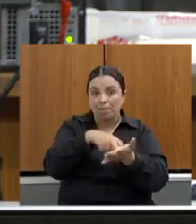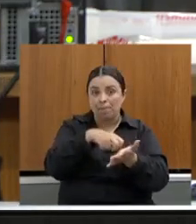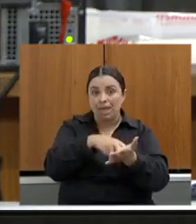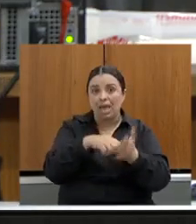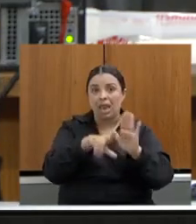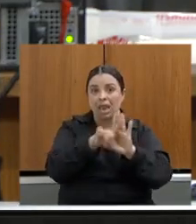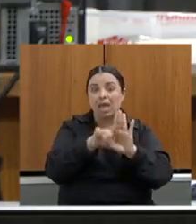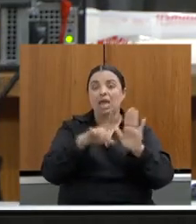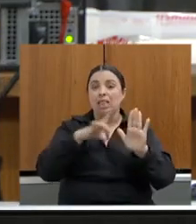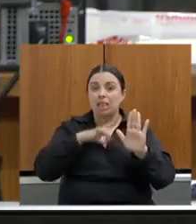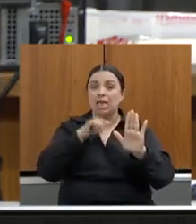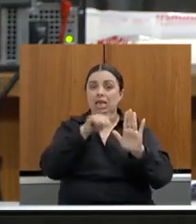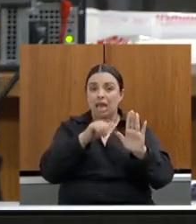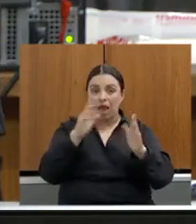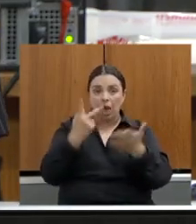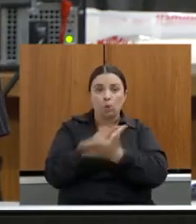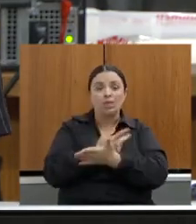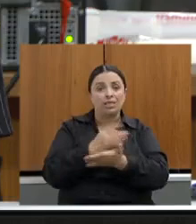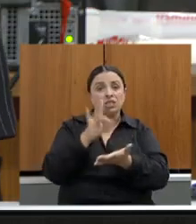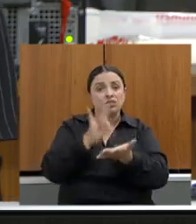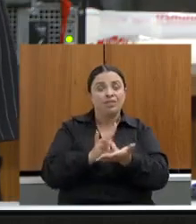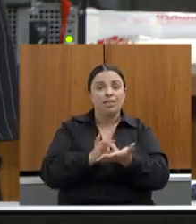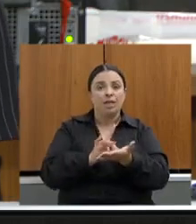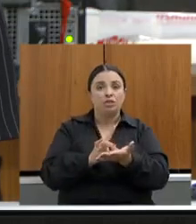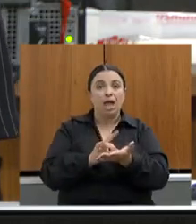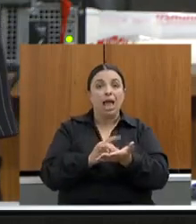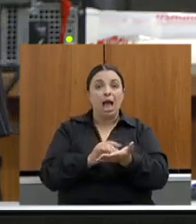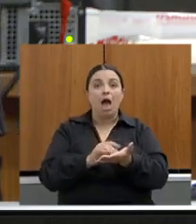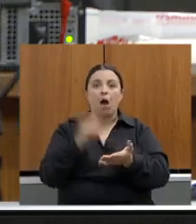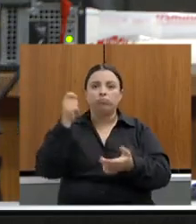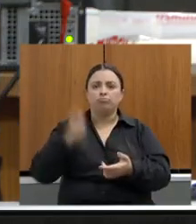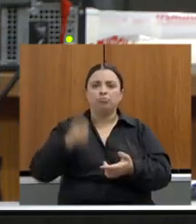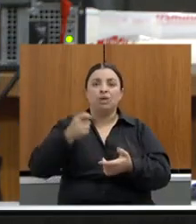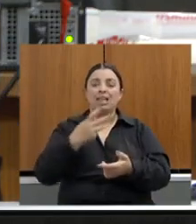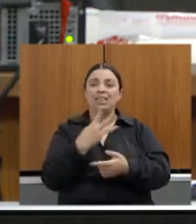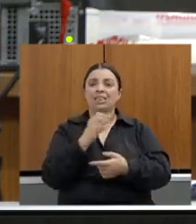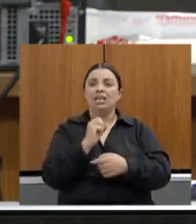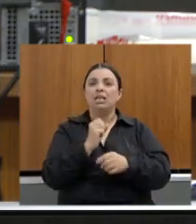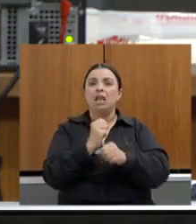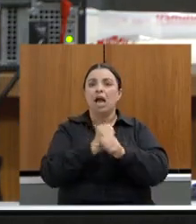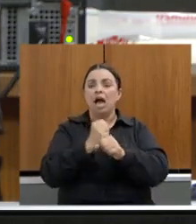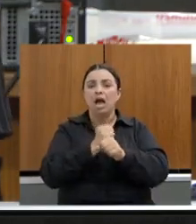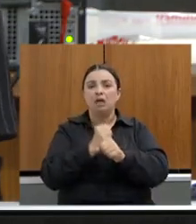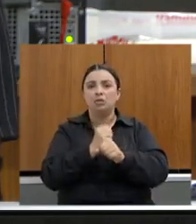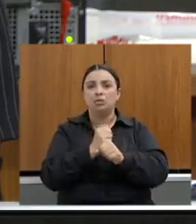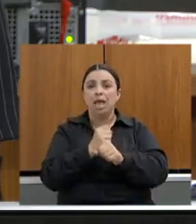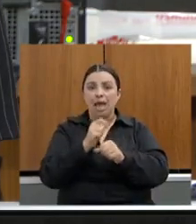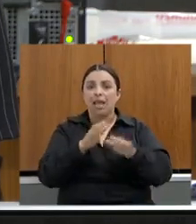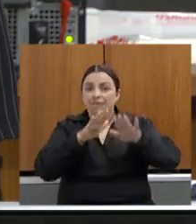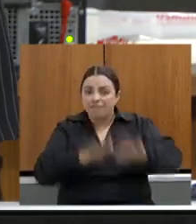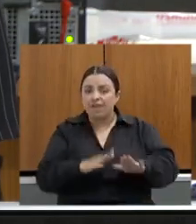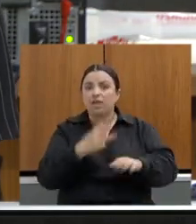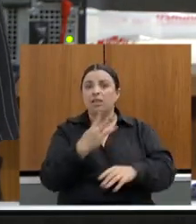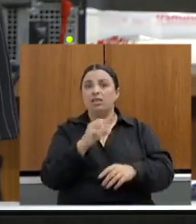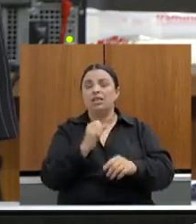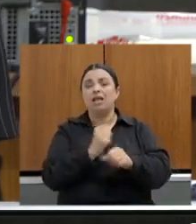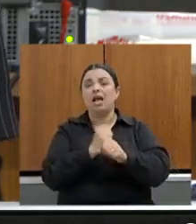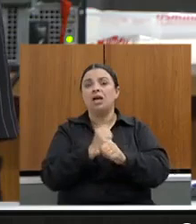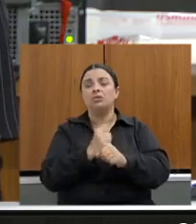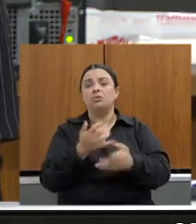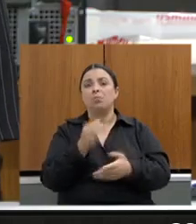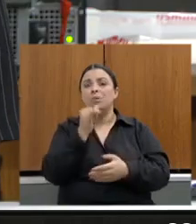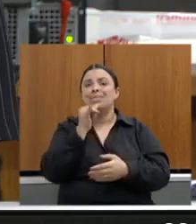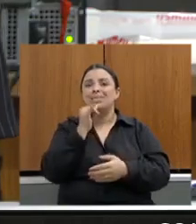foi condenado a 30 anos que fique 30 anos não igual aquela mocinha que matou a família pegou pegou